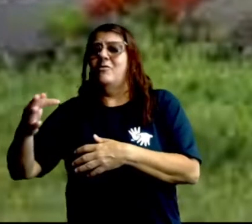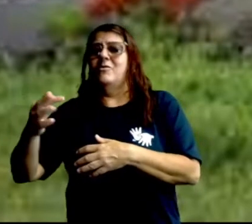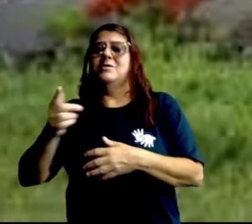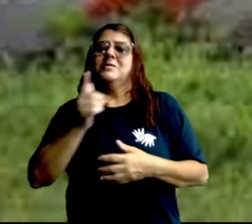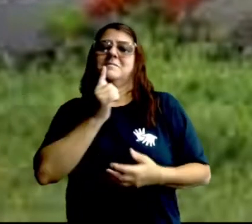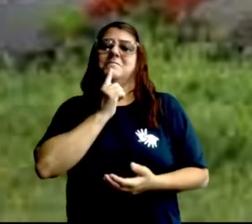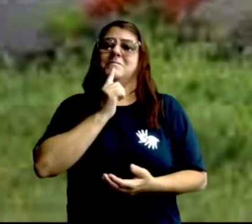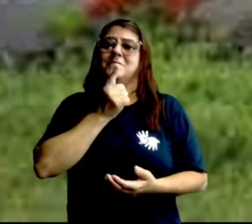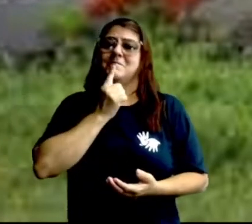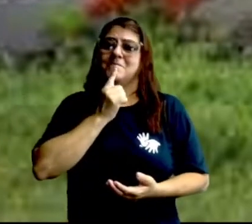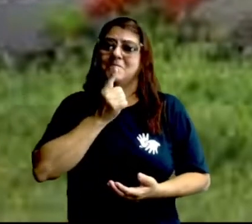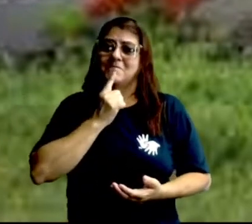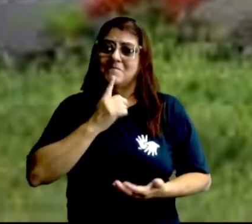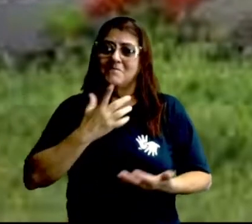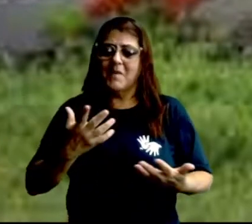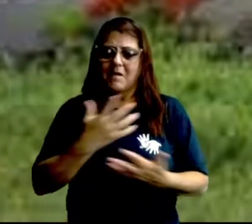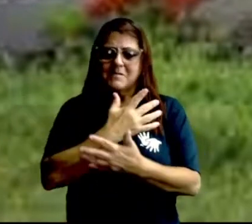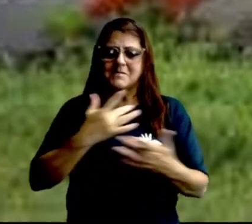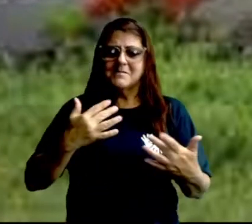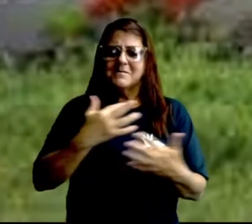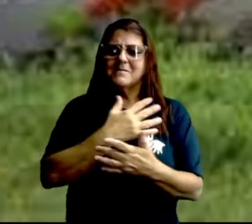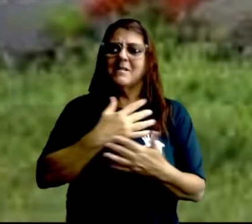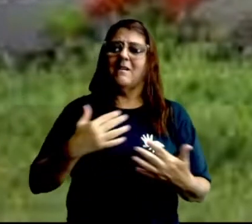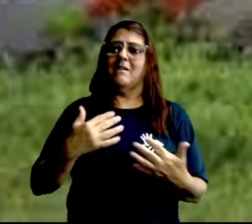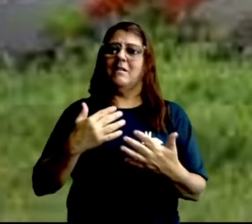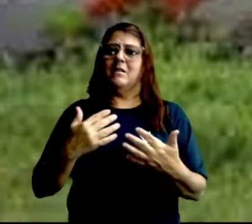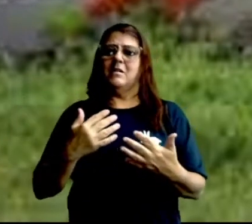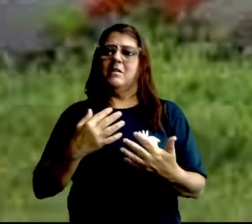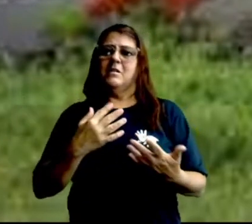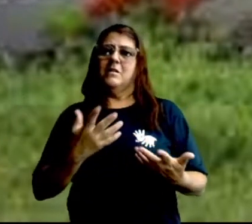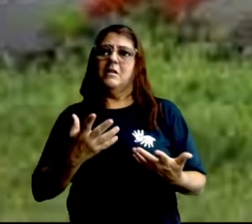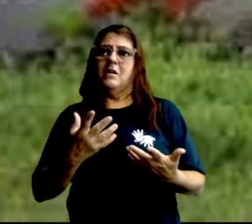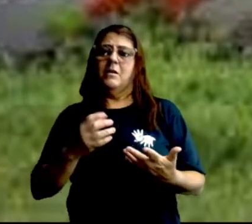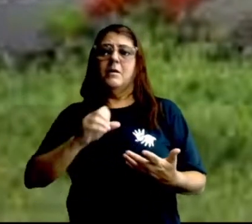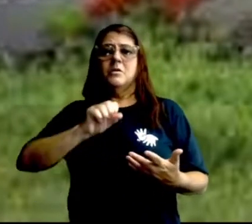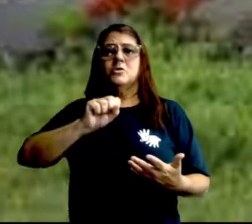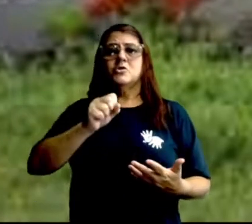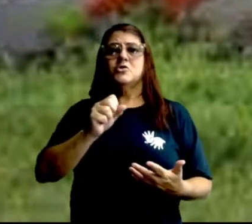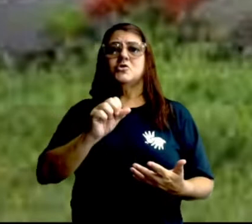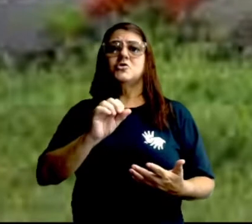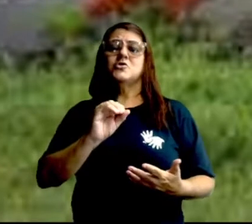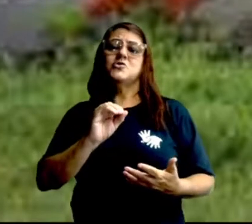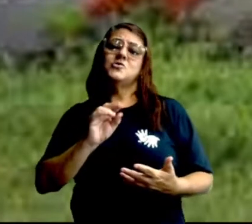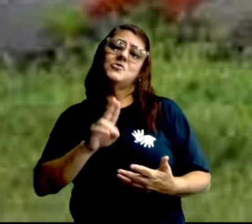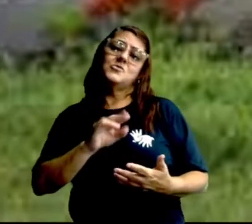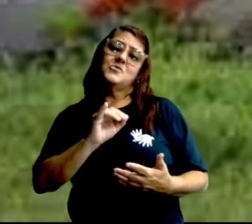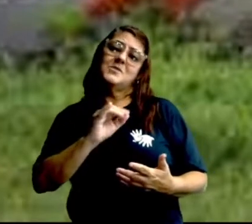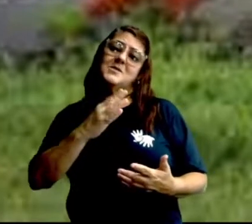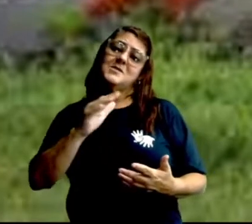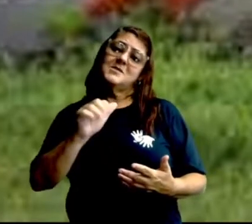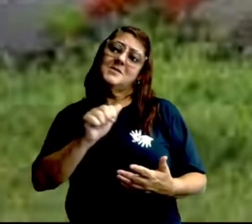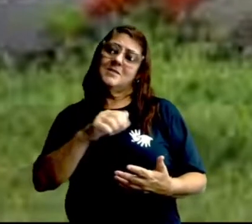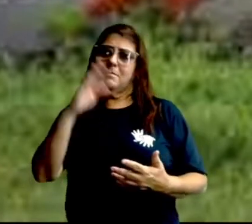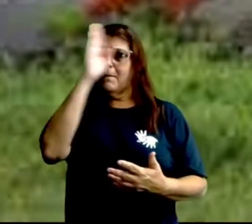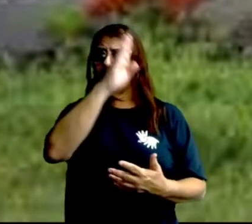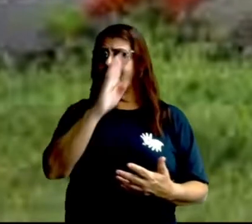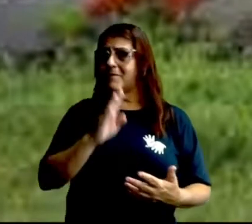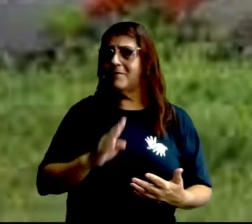vai ver Garanhuns com essa cidade que é conhecida como a Suíça né brasileira